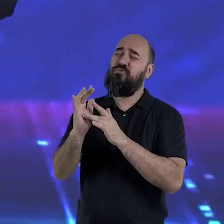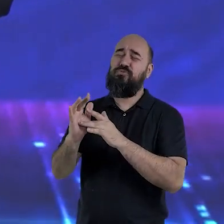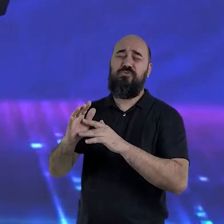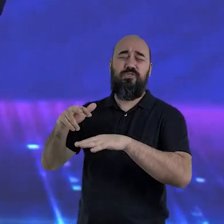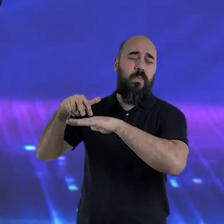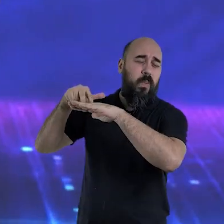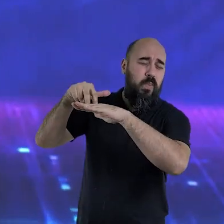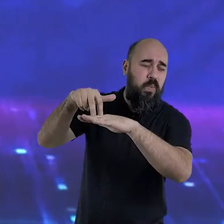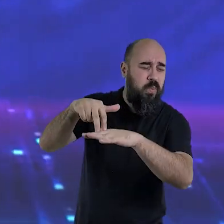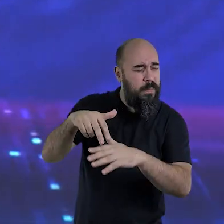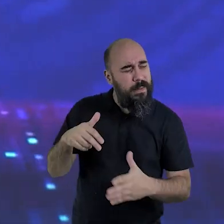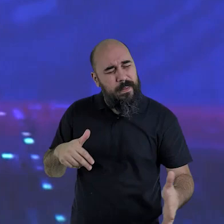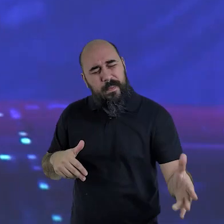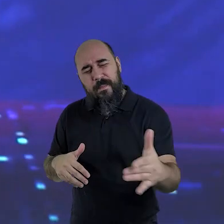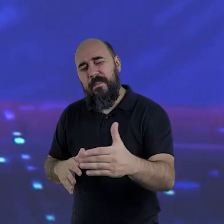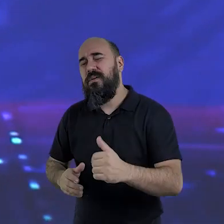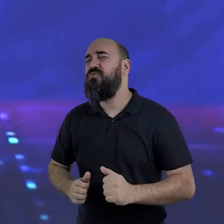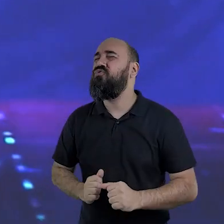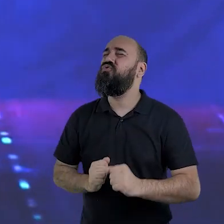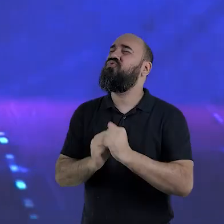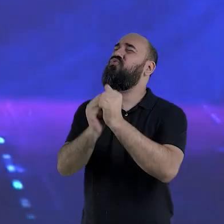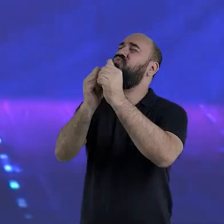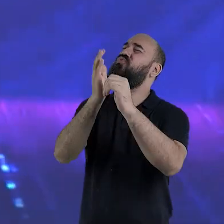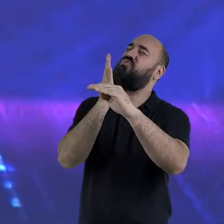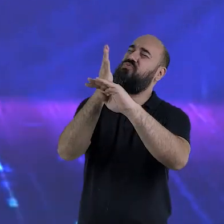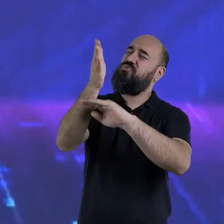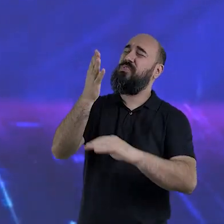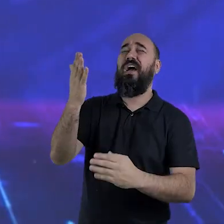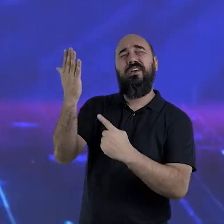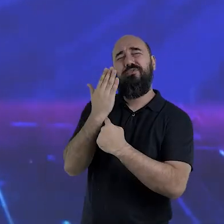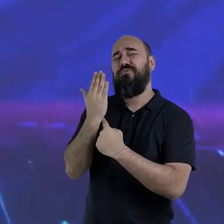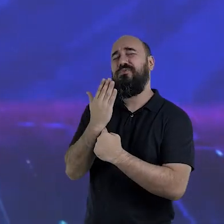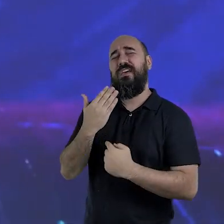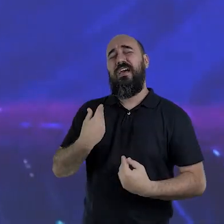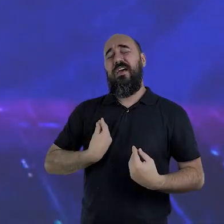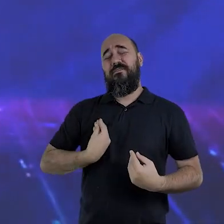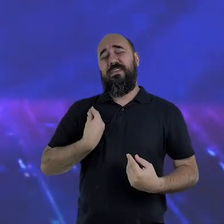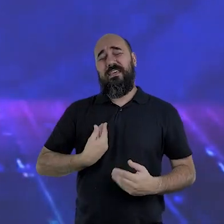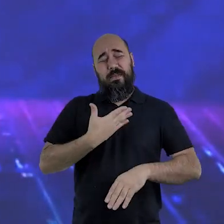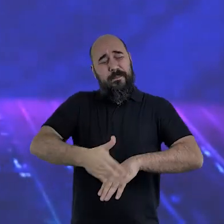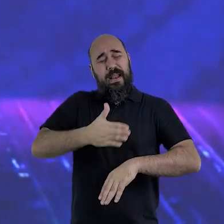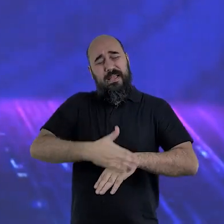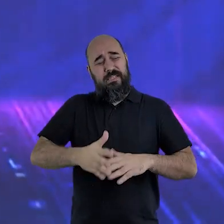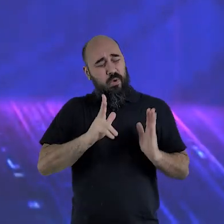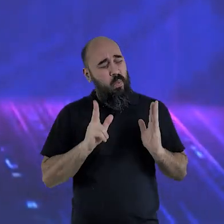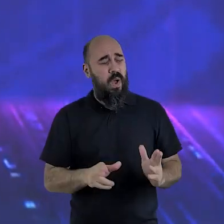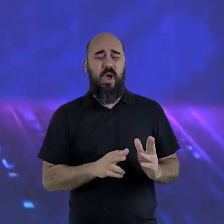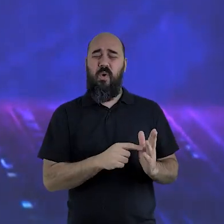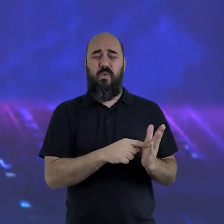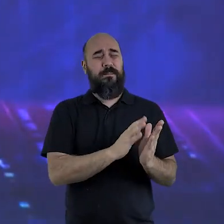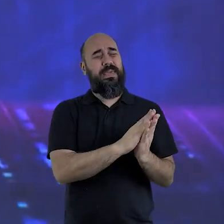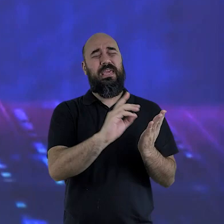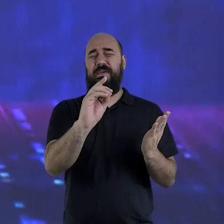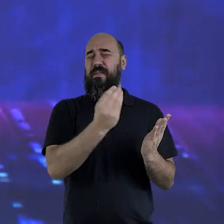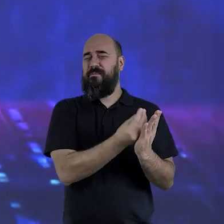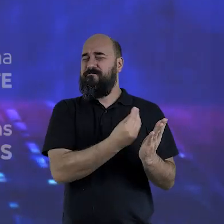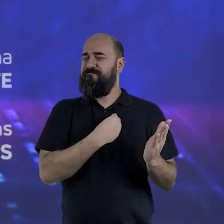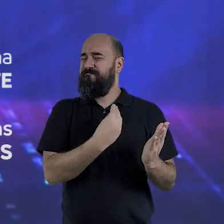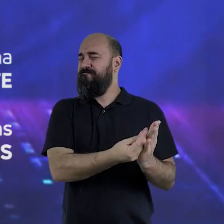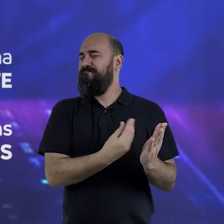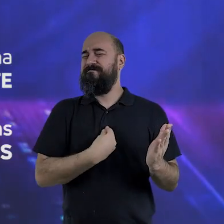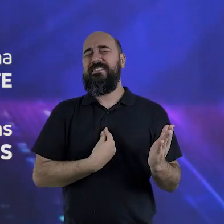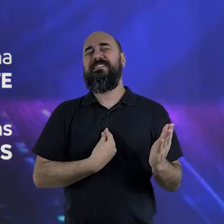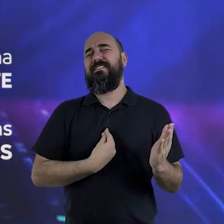Jesus. Ajuda-nos a vivermos de acordo com a Bíblia. Ajuda-nos a sermos o que o Senhor espera que sejamos. É o que eu lhe peço no nome de